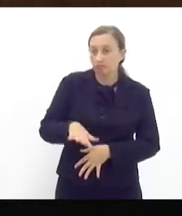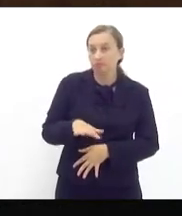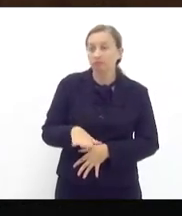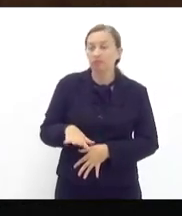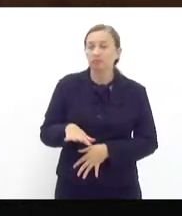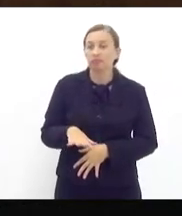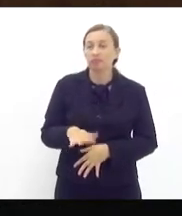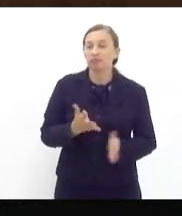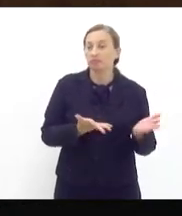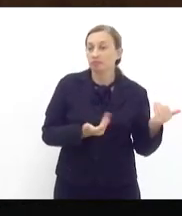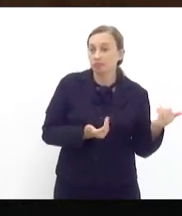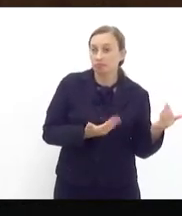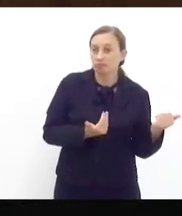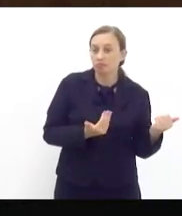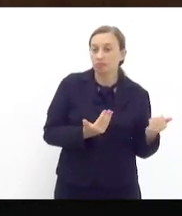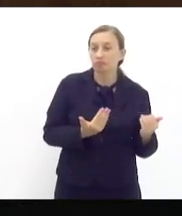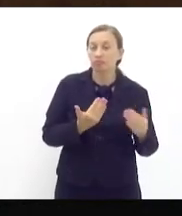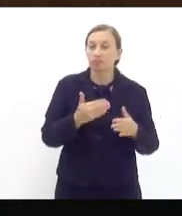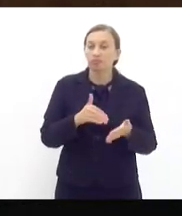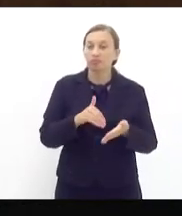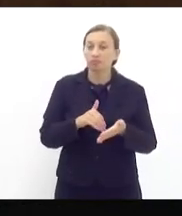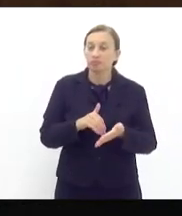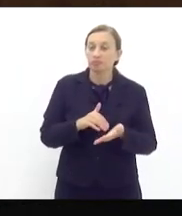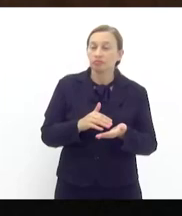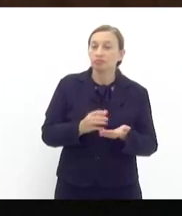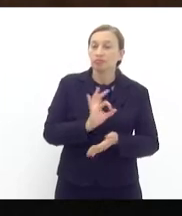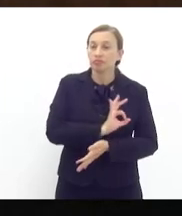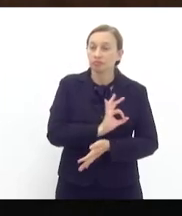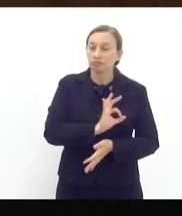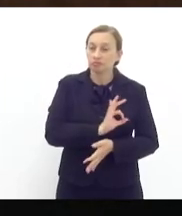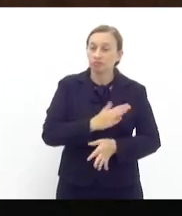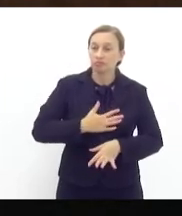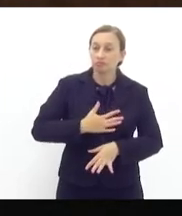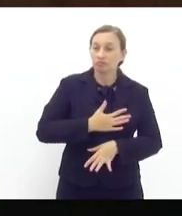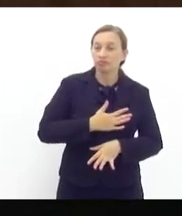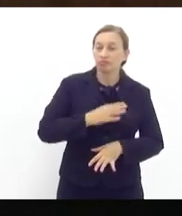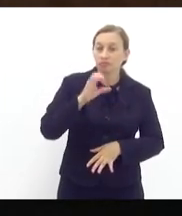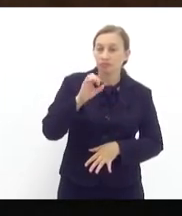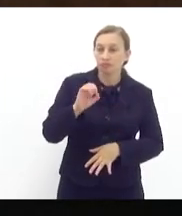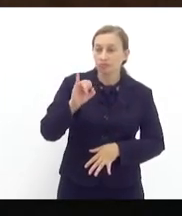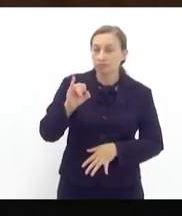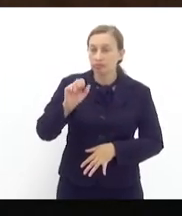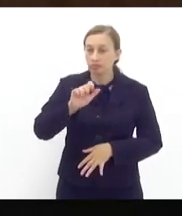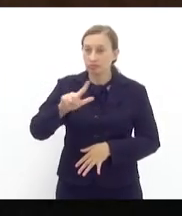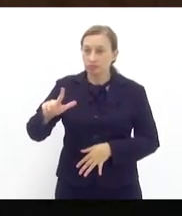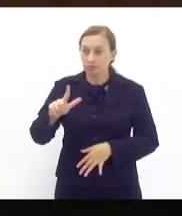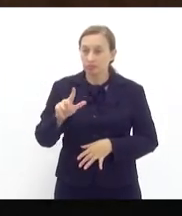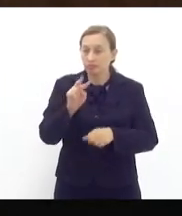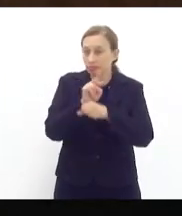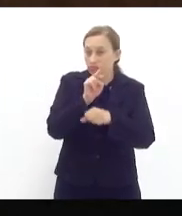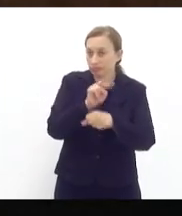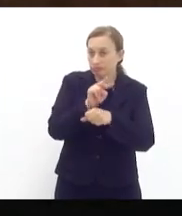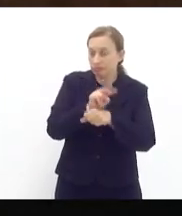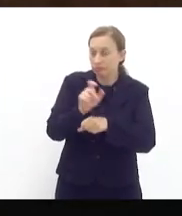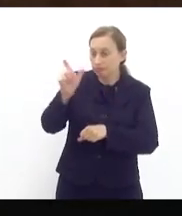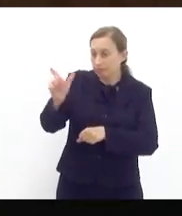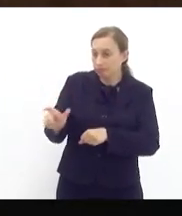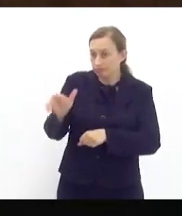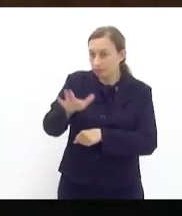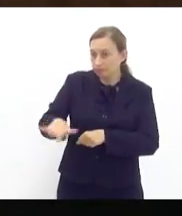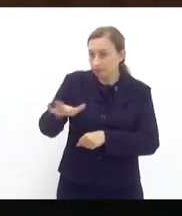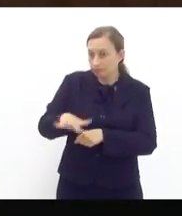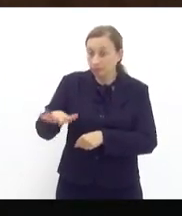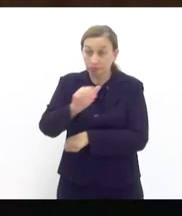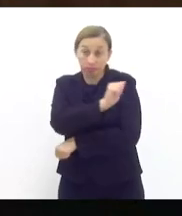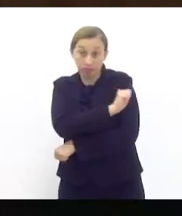a expedição de autorização para que a polícia civil passe a realizar o monitoramento das redes sociais daquela criança adolescente ou